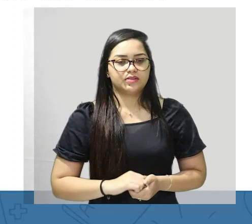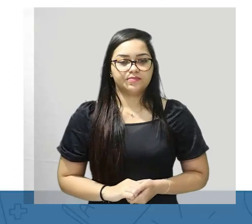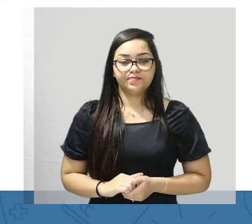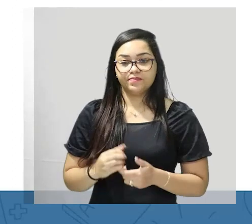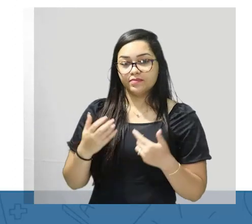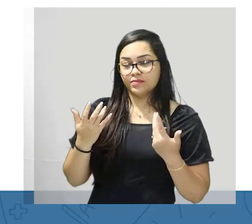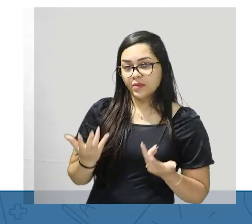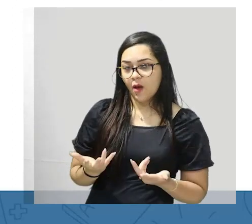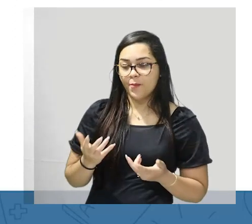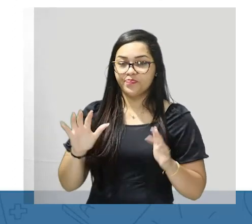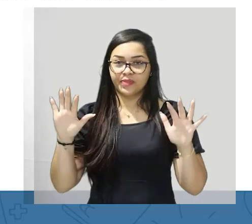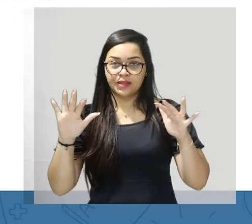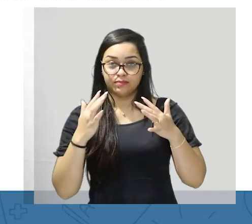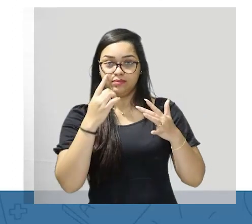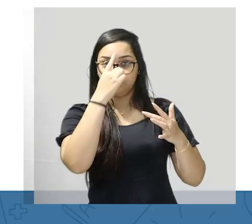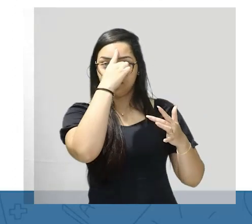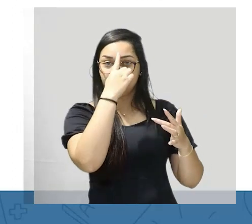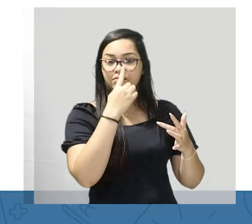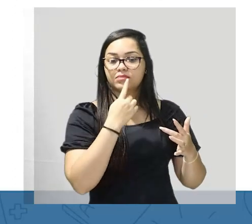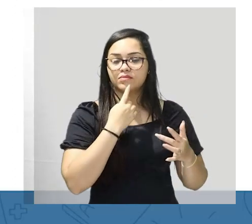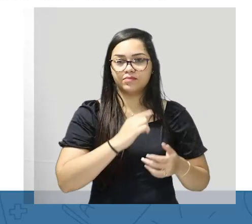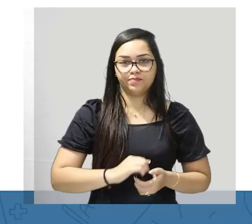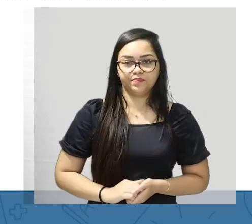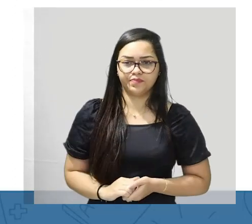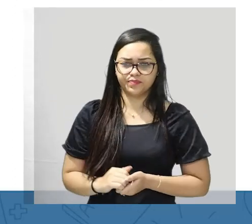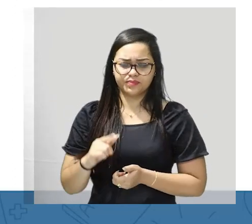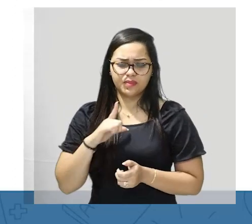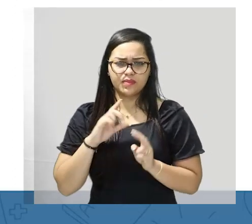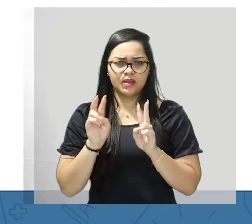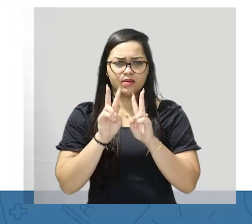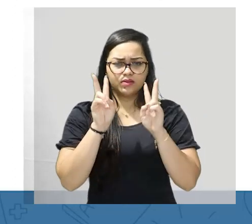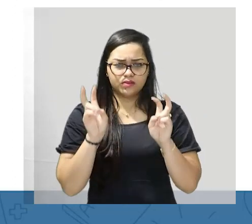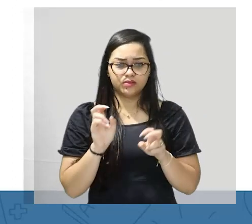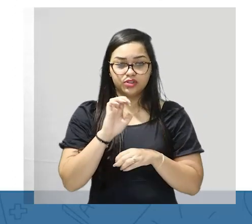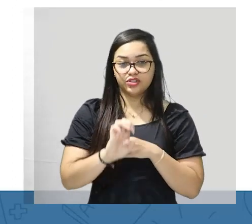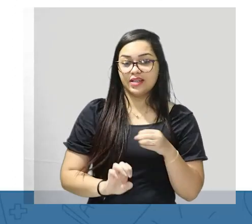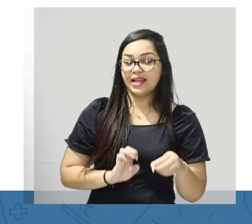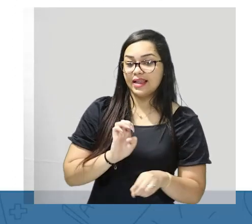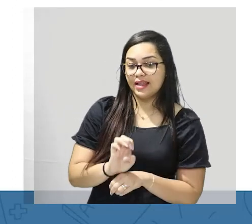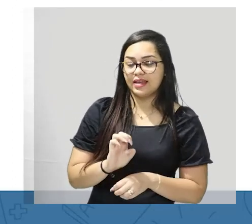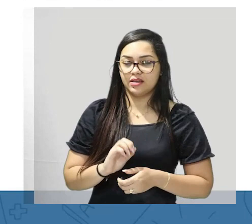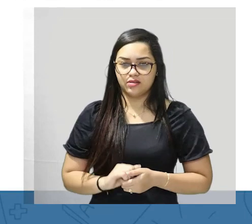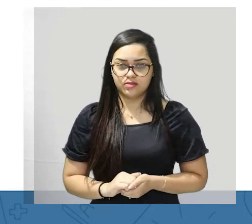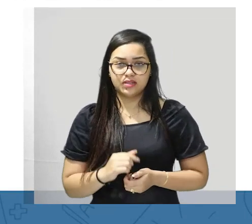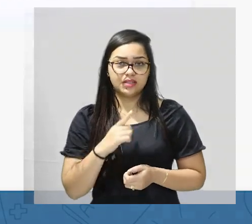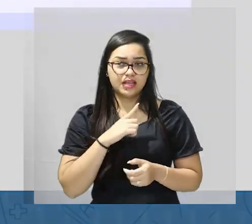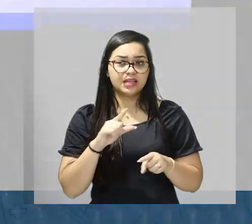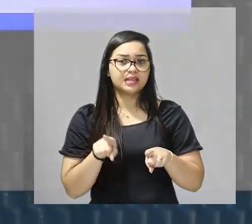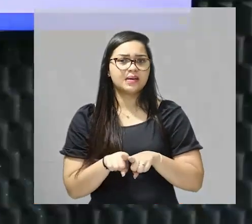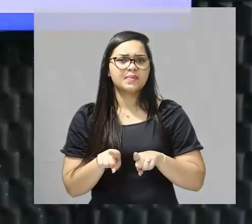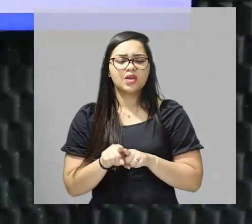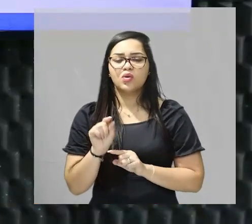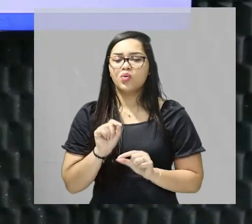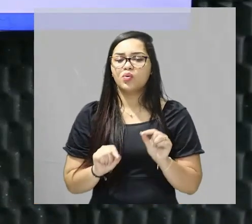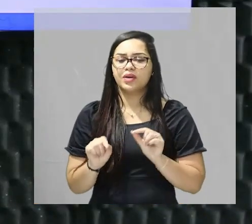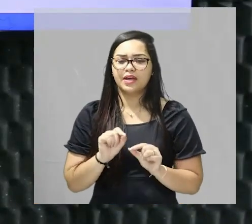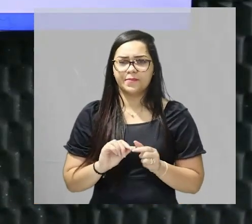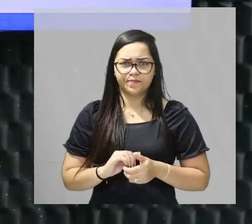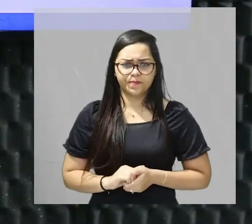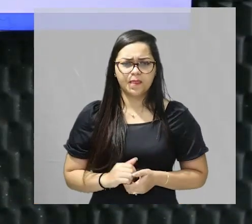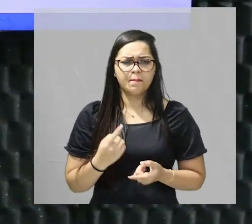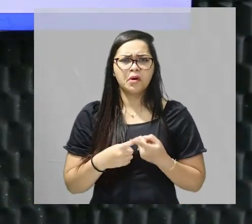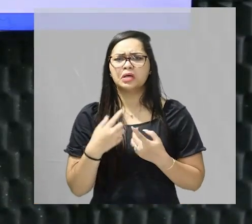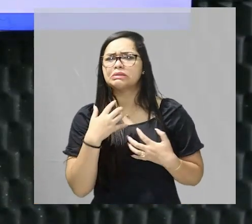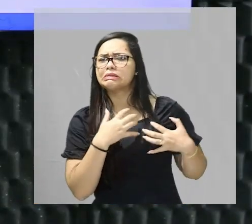atenção na tela. Ok? Aqui nós estamos falando de elétrons. E aí nós temos aqui, olha só. Afinal, para que tanto